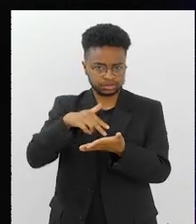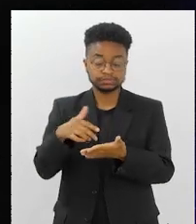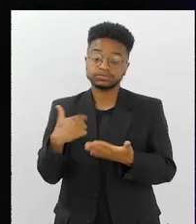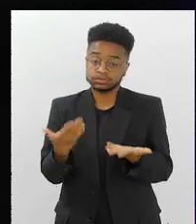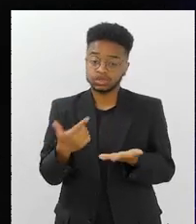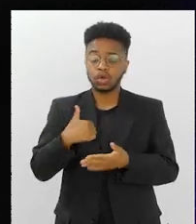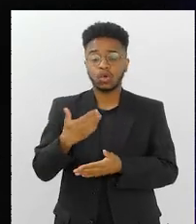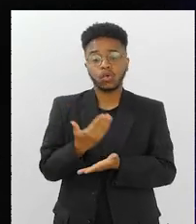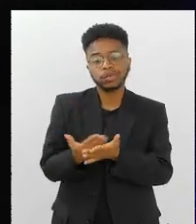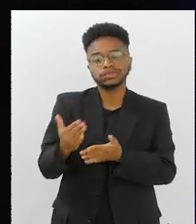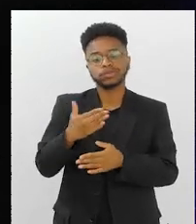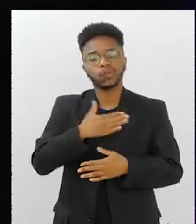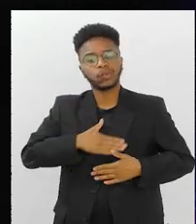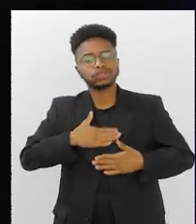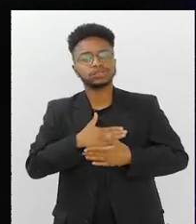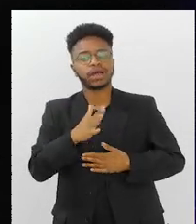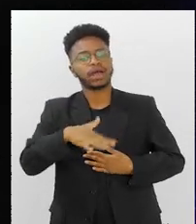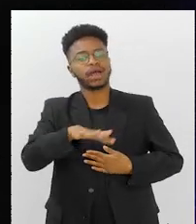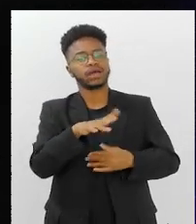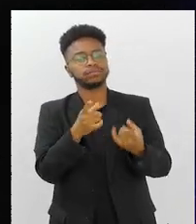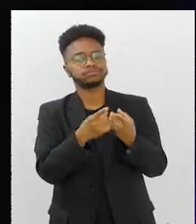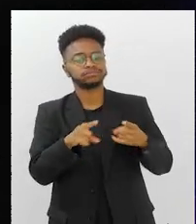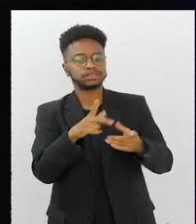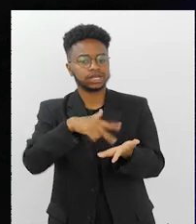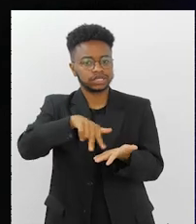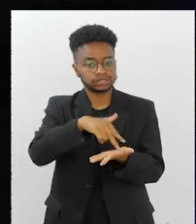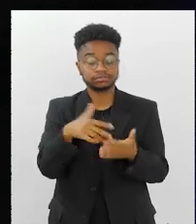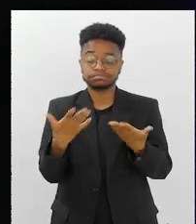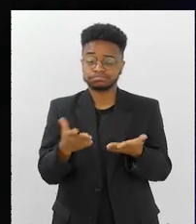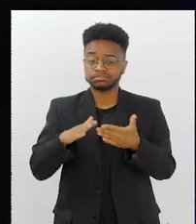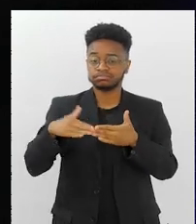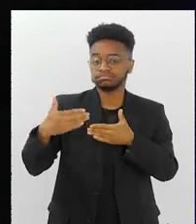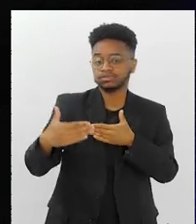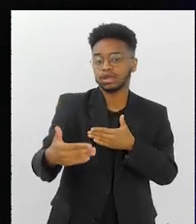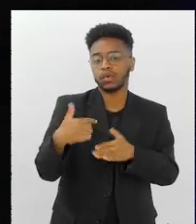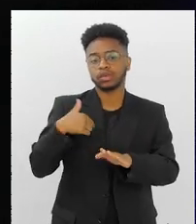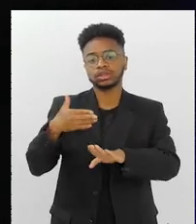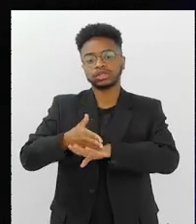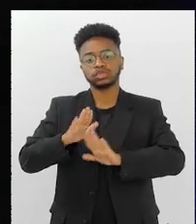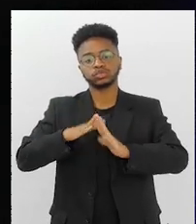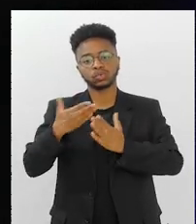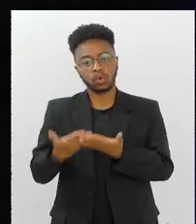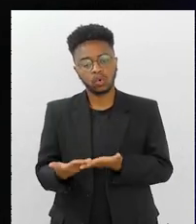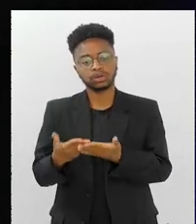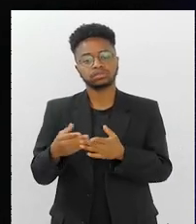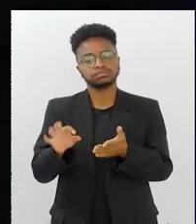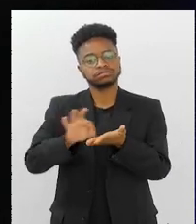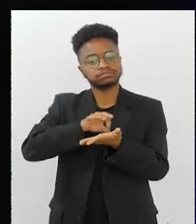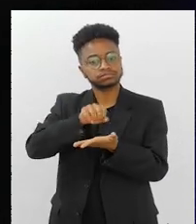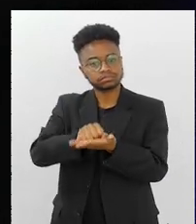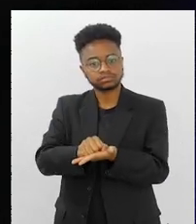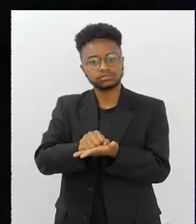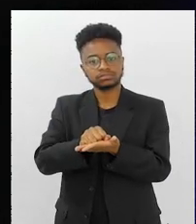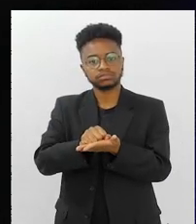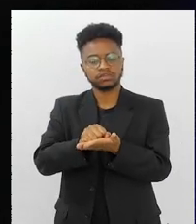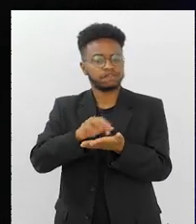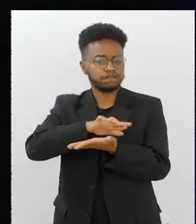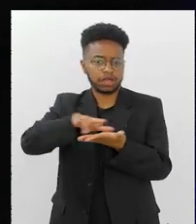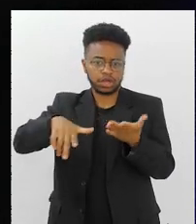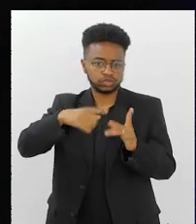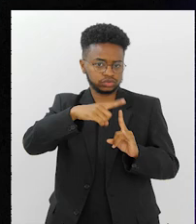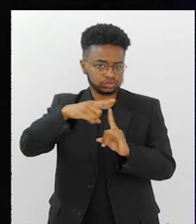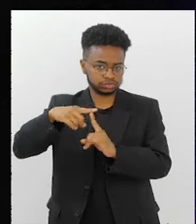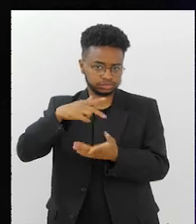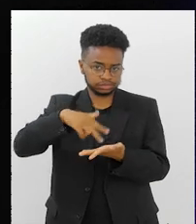profissionalizar porque eu amei aquele mundo ali e dali em diante entrei na escola me eh fiz matrícula no nas outras